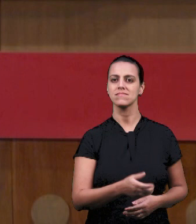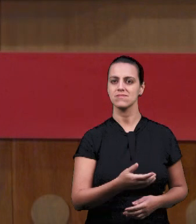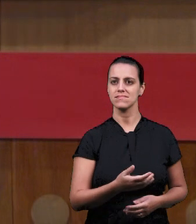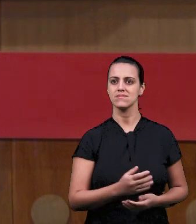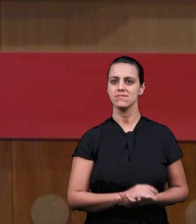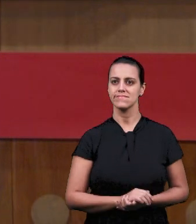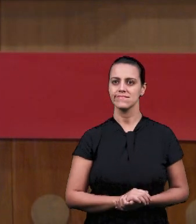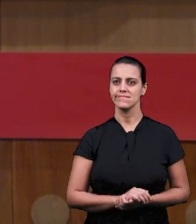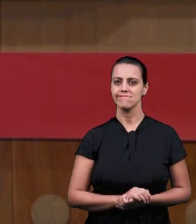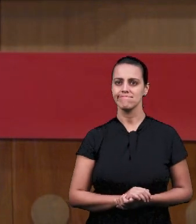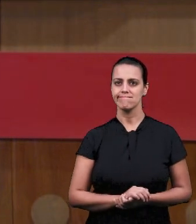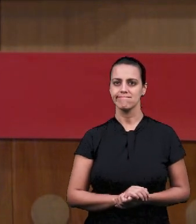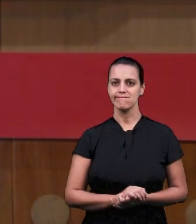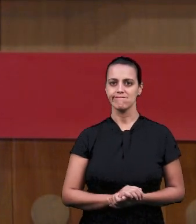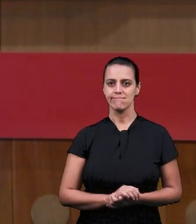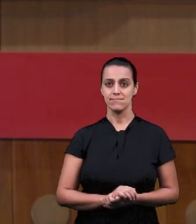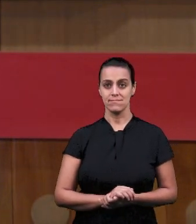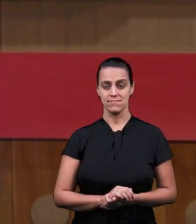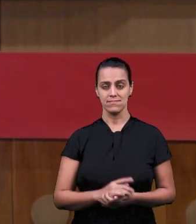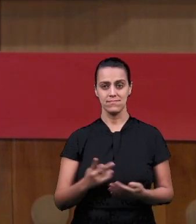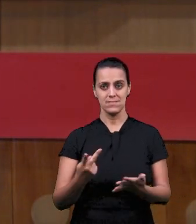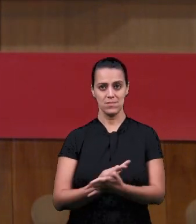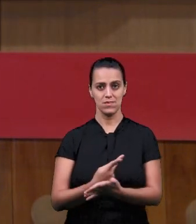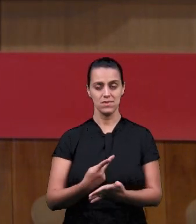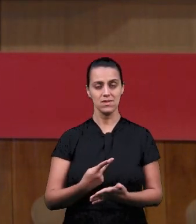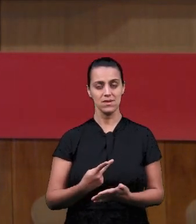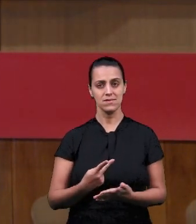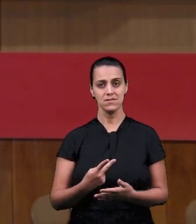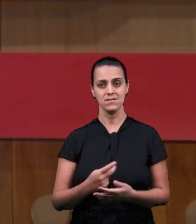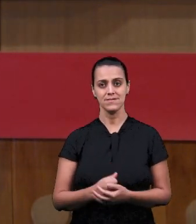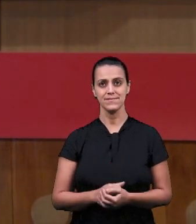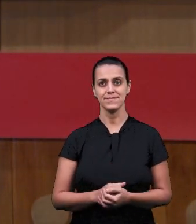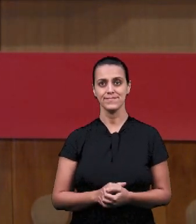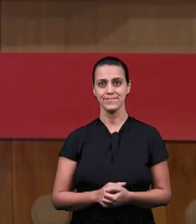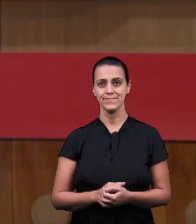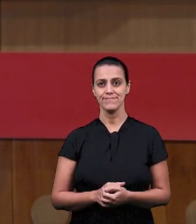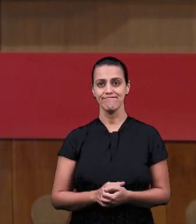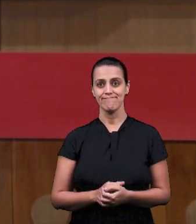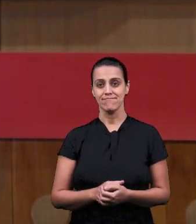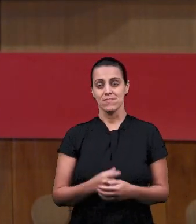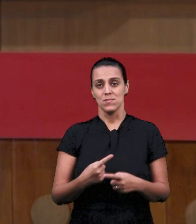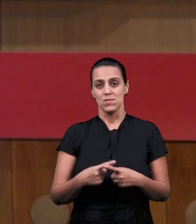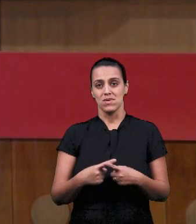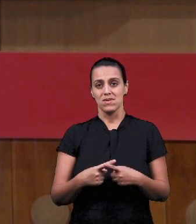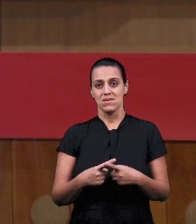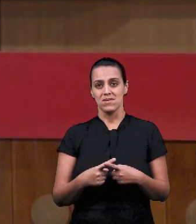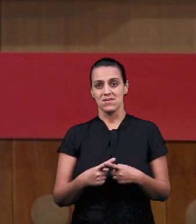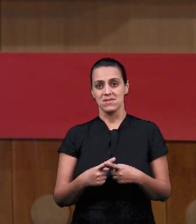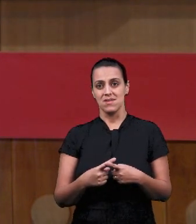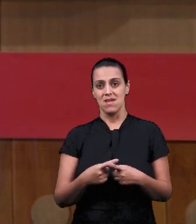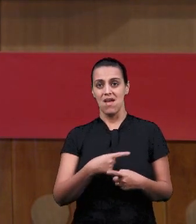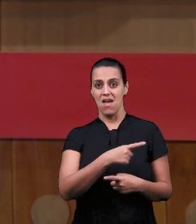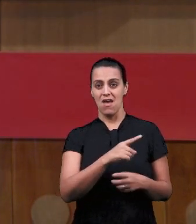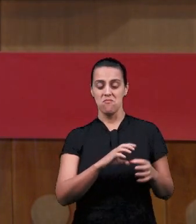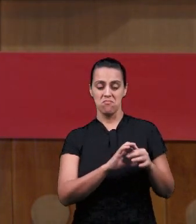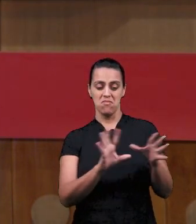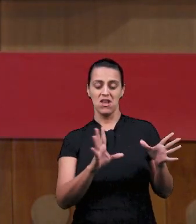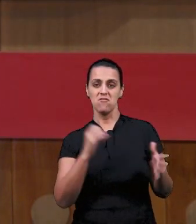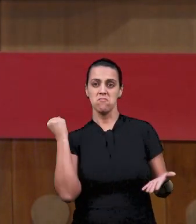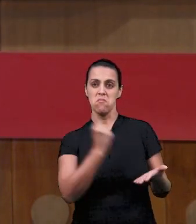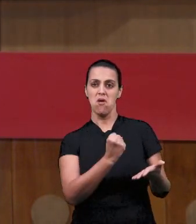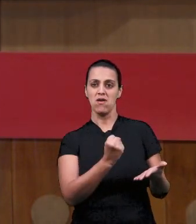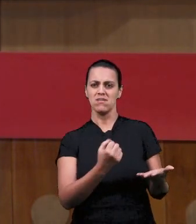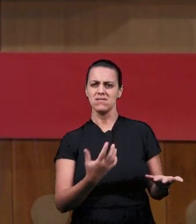se fosse dividir, ia matar a criança, porque divisão traz